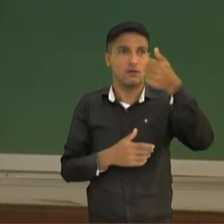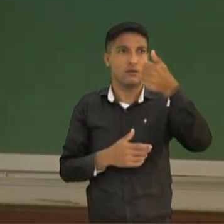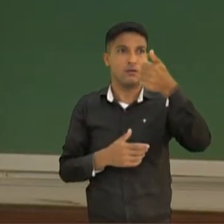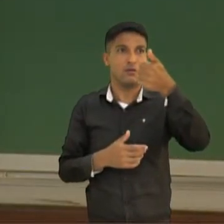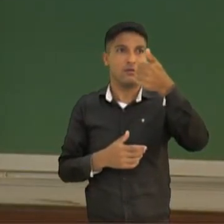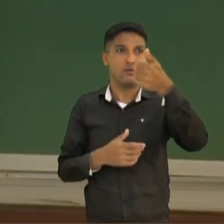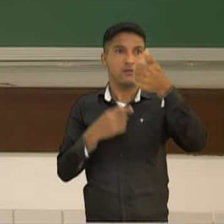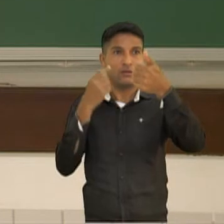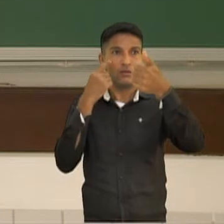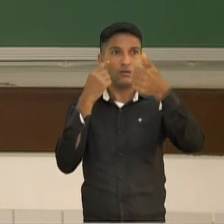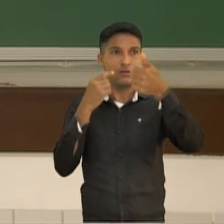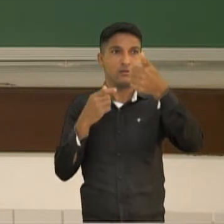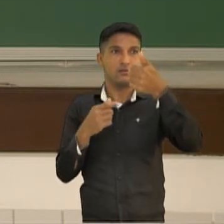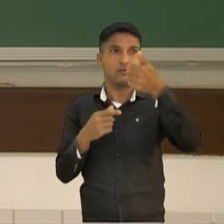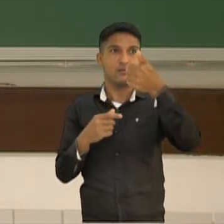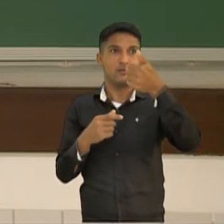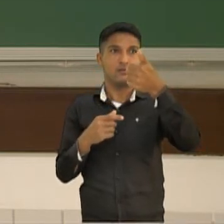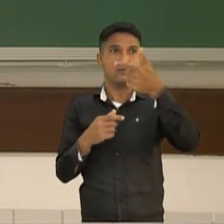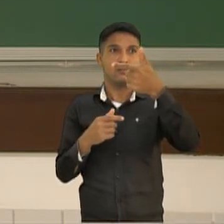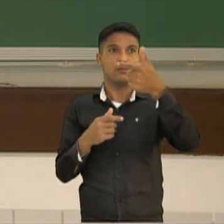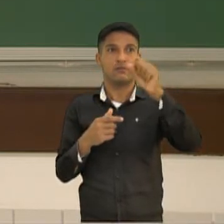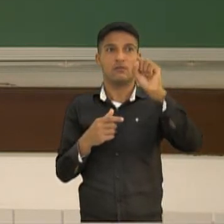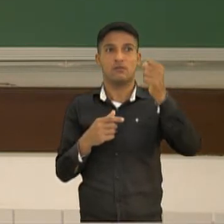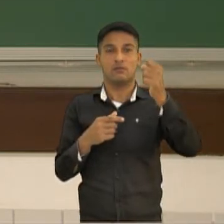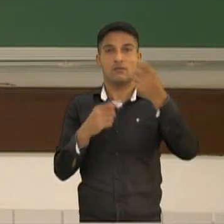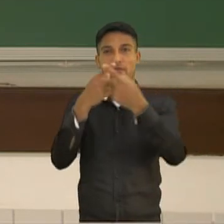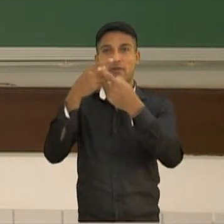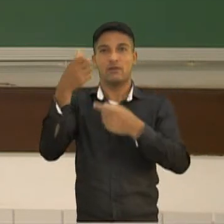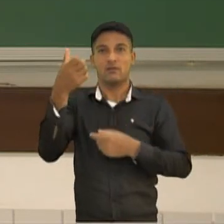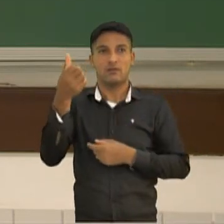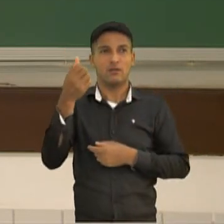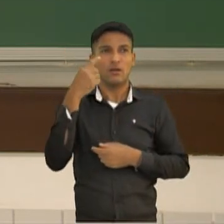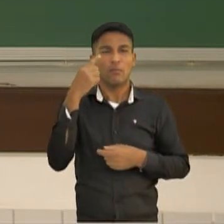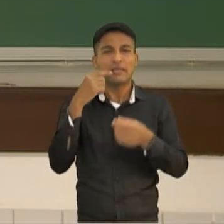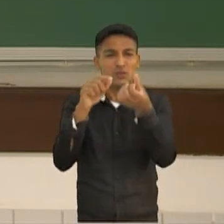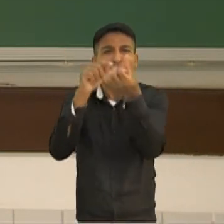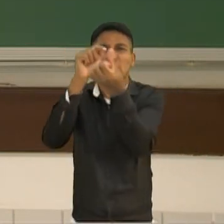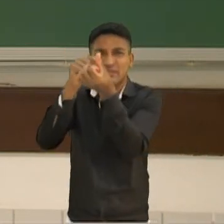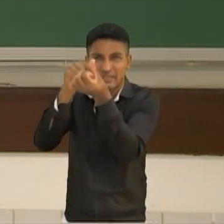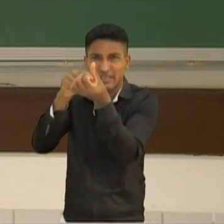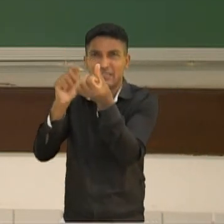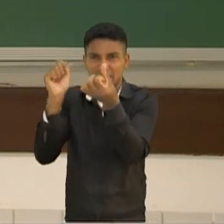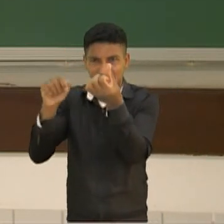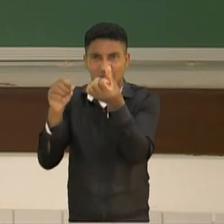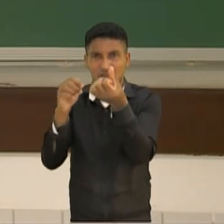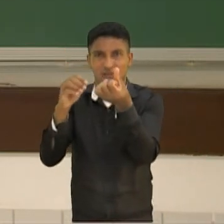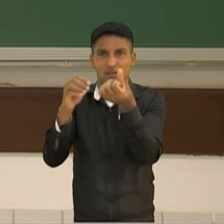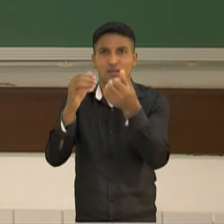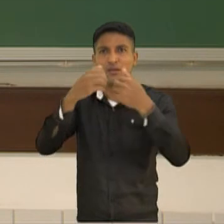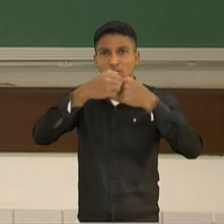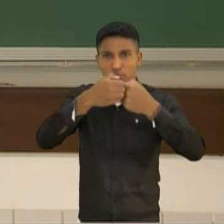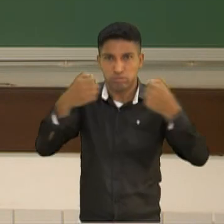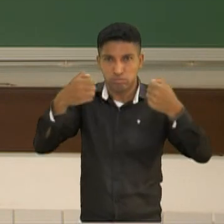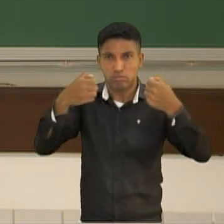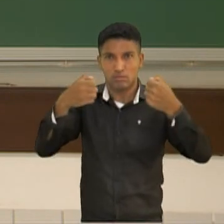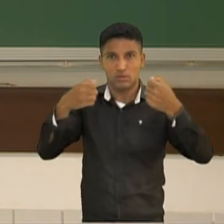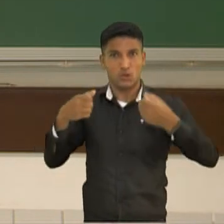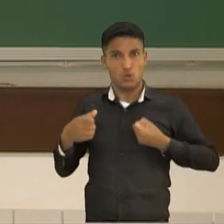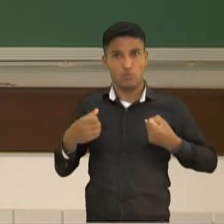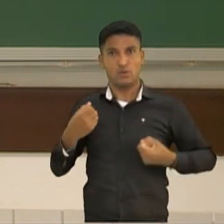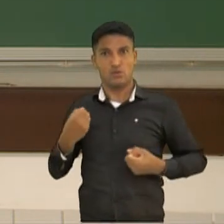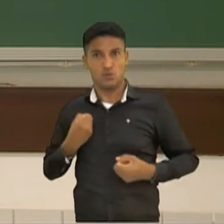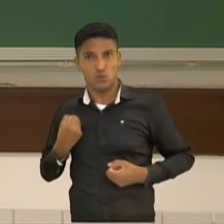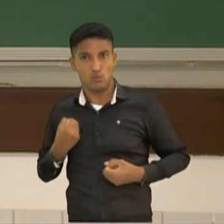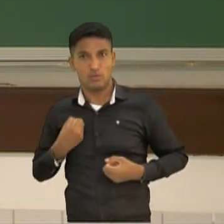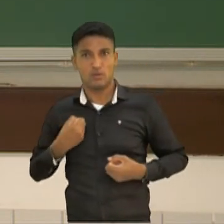consigo separar o 6 em dois números que eu já fiz a conta? A gente fez a letra A vezes 2 e a